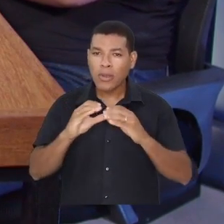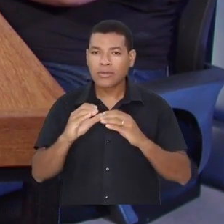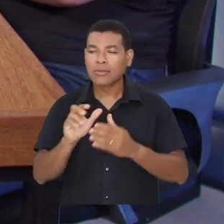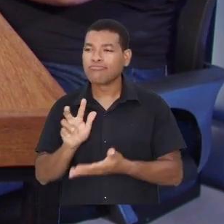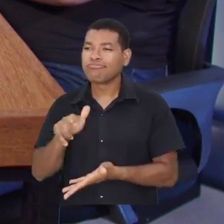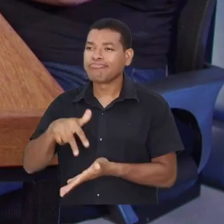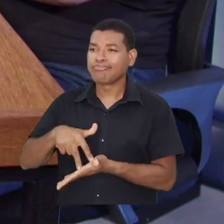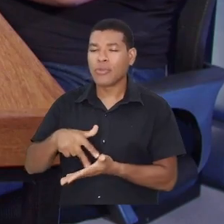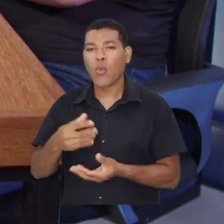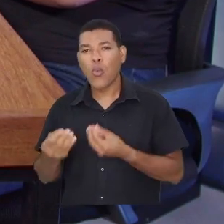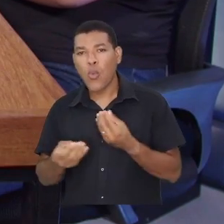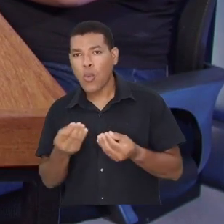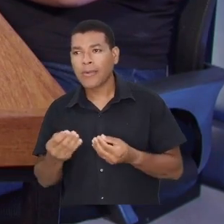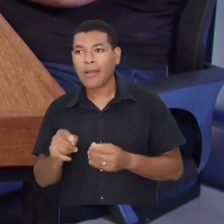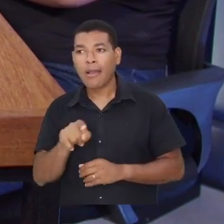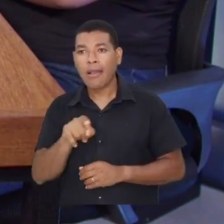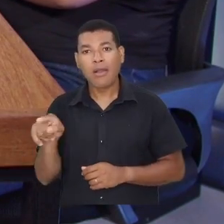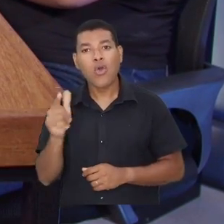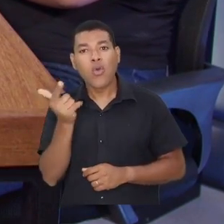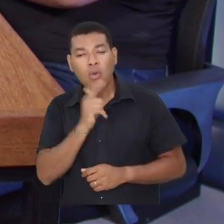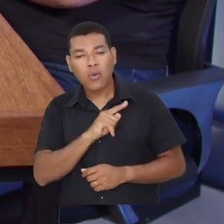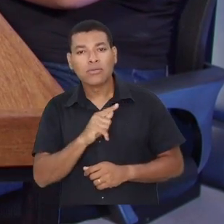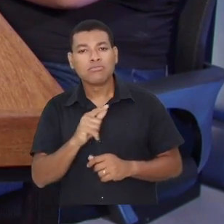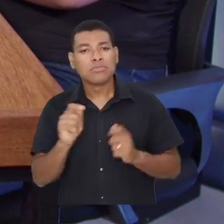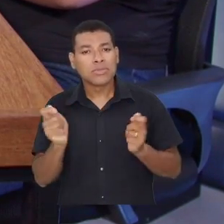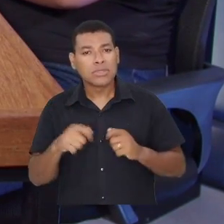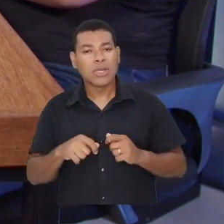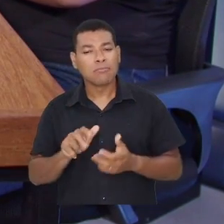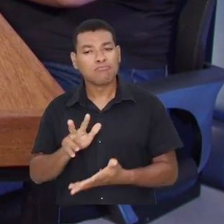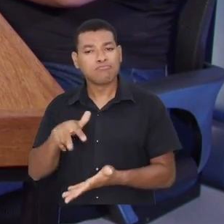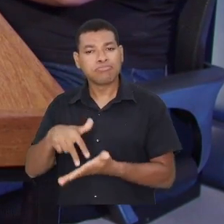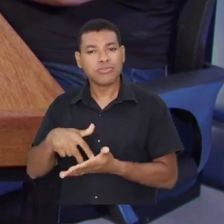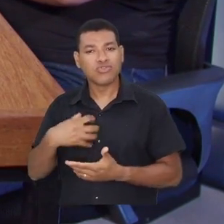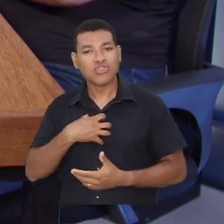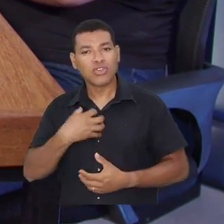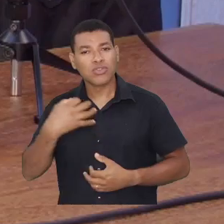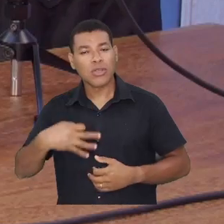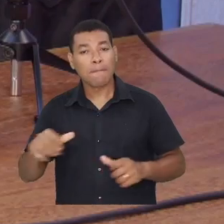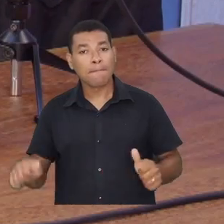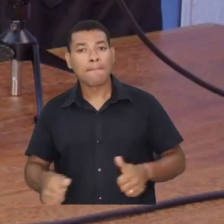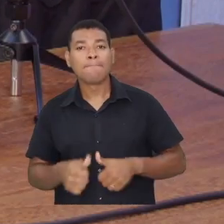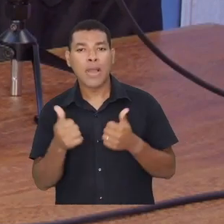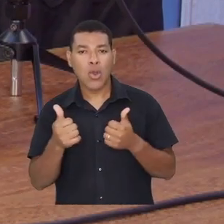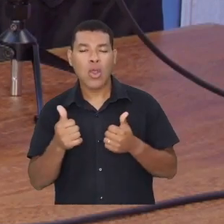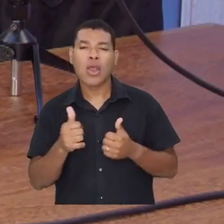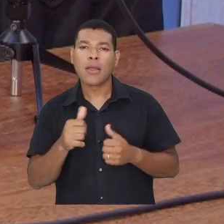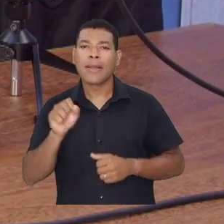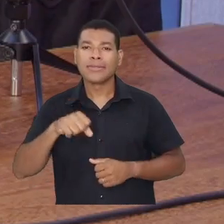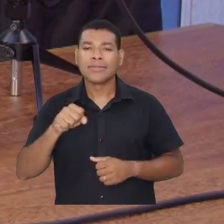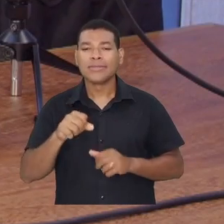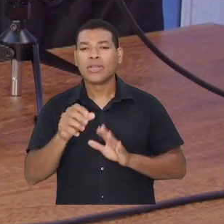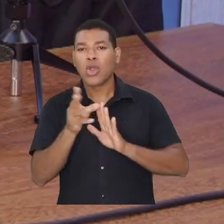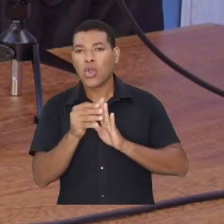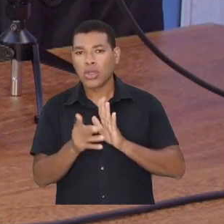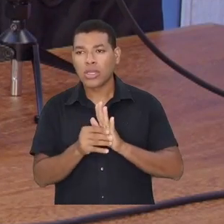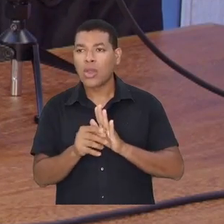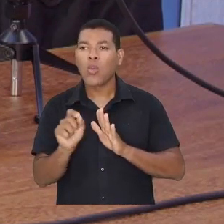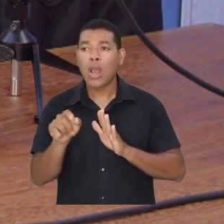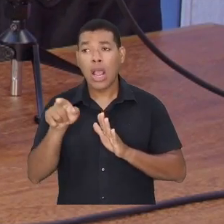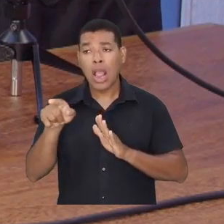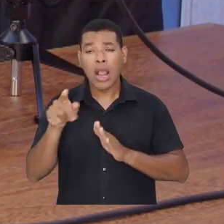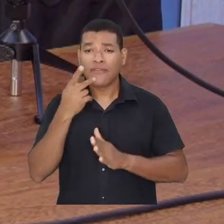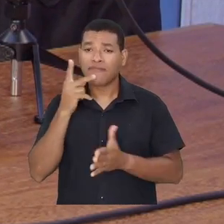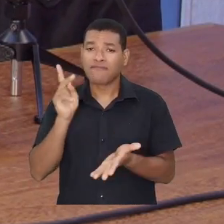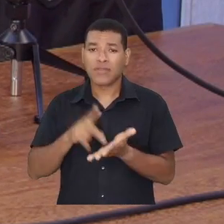de posicionamento, né? Para que elas consigam se posicionar da melhor forma possível. Mas sobre o conteúdo, é sempre ela falando